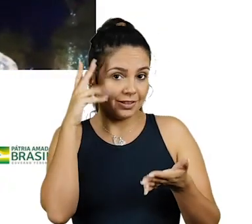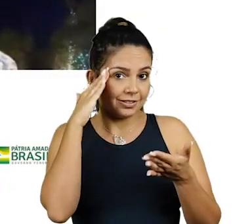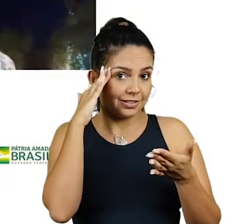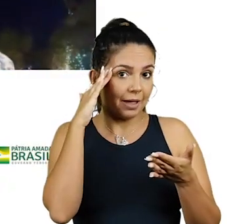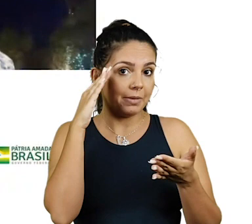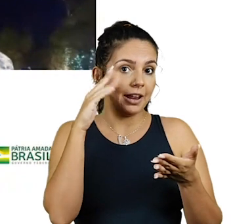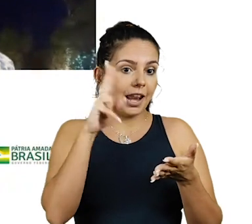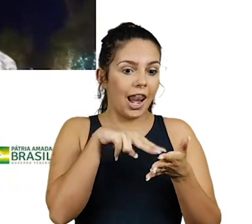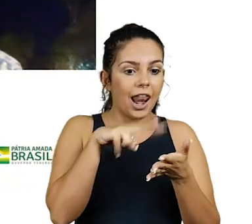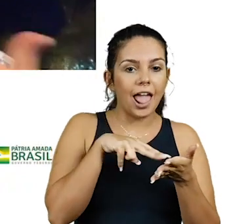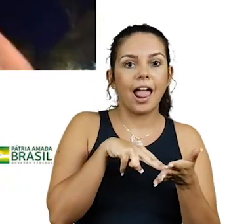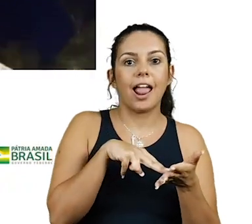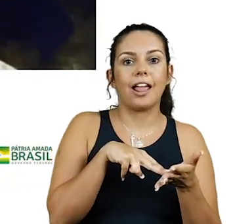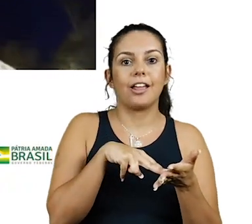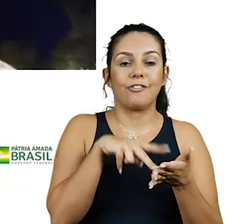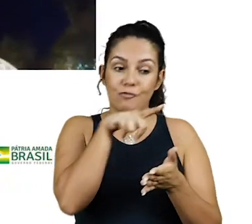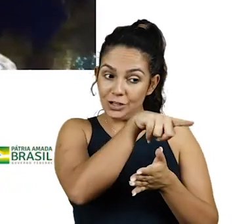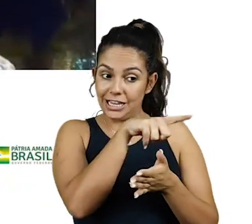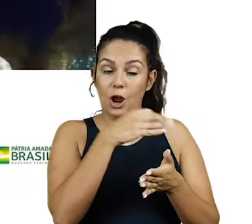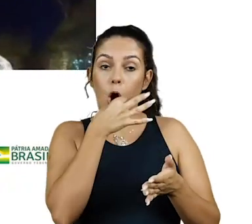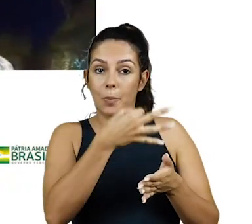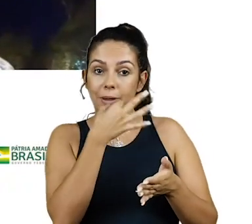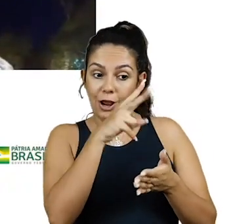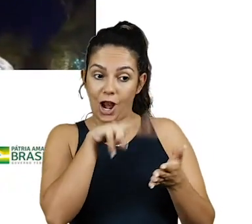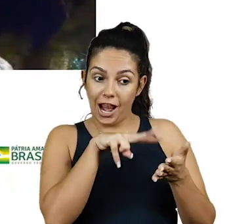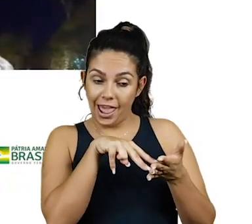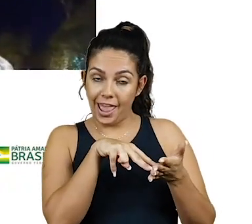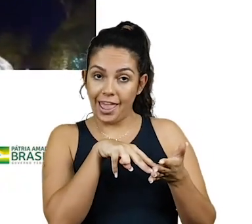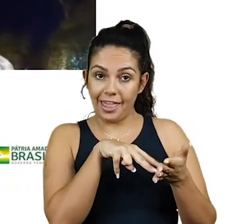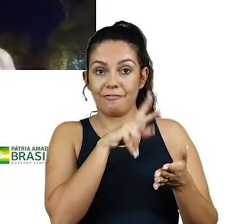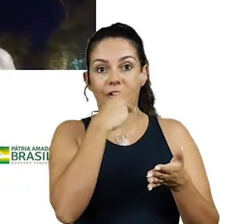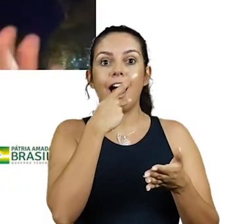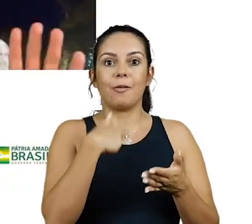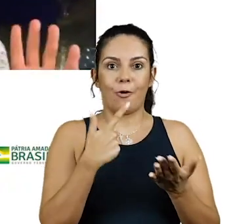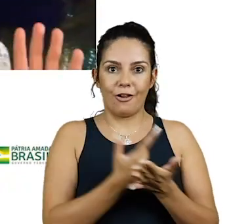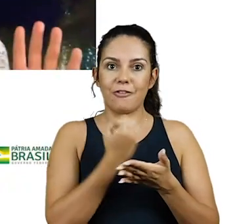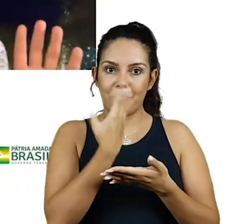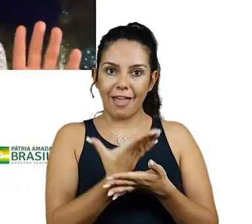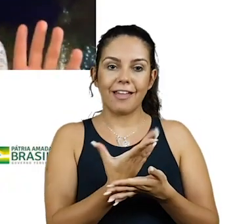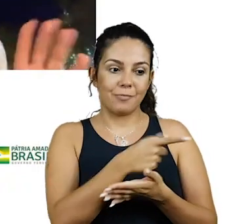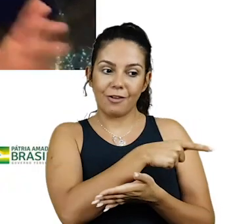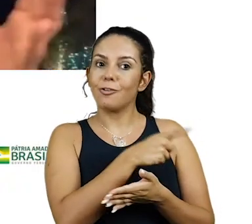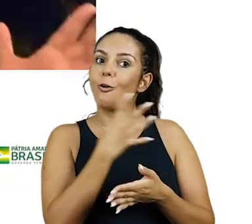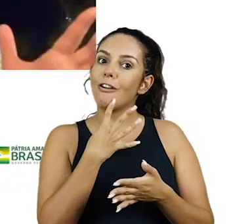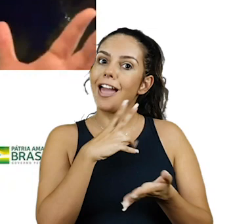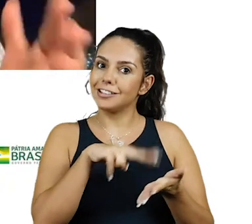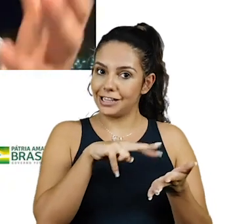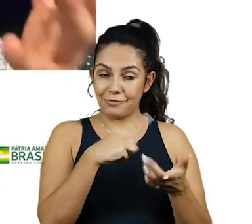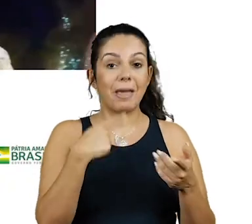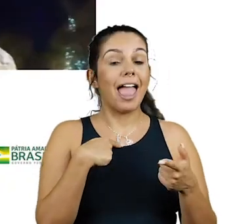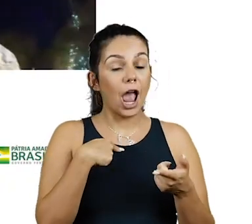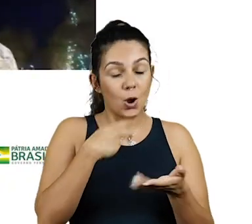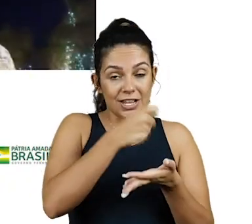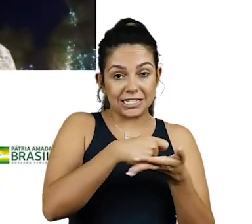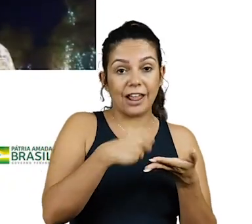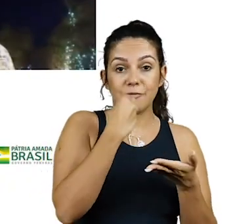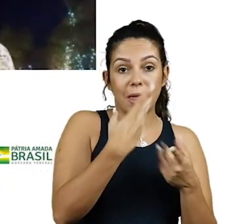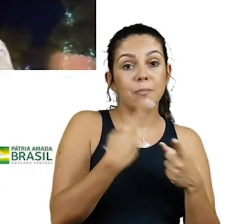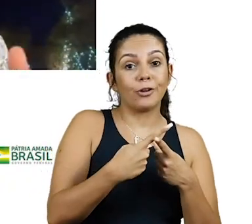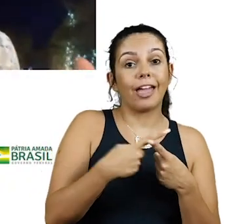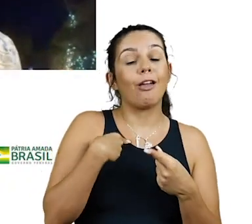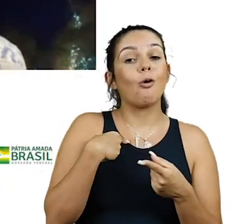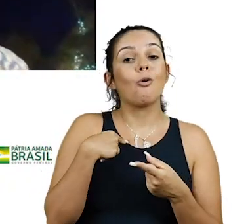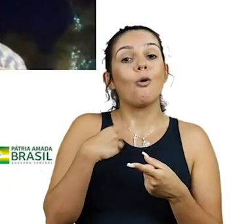cabeça de livros incrível, reconhece e muito me honra, ela a origem é o jornalismo. O jornalismo, bom jornalismo, é